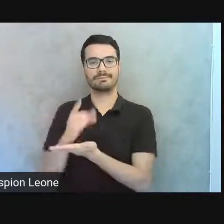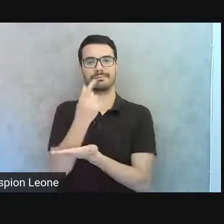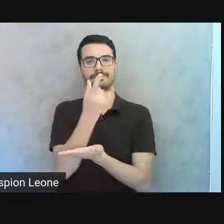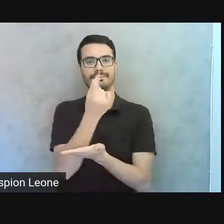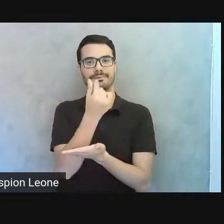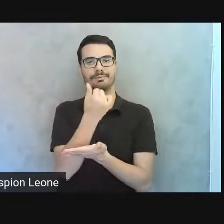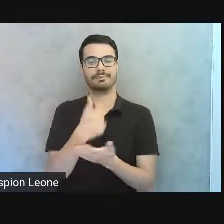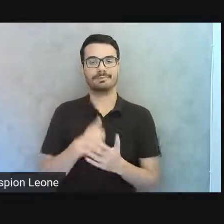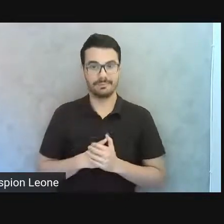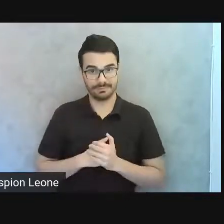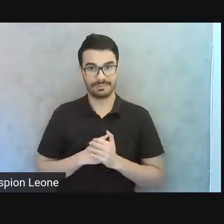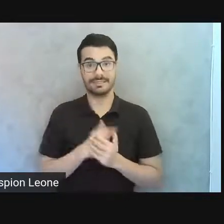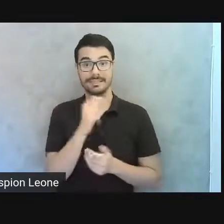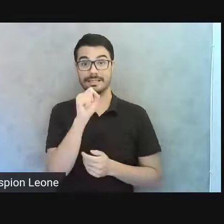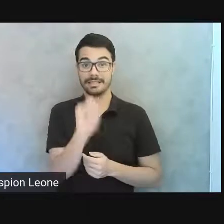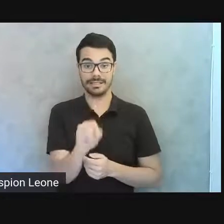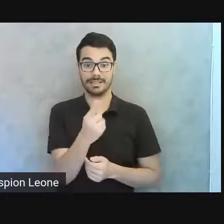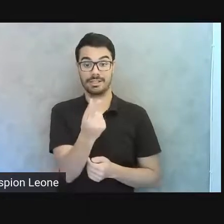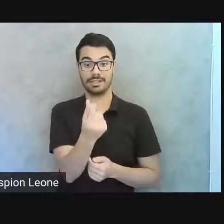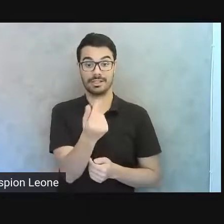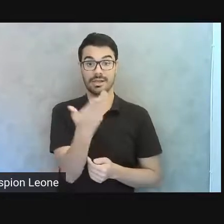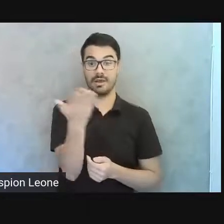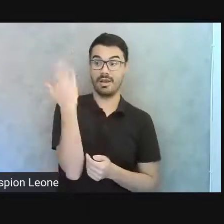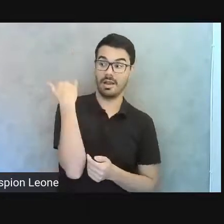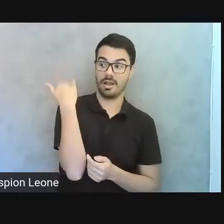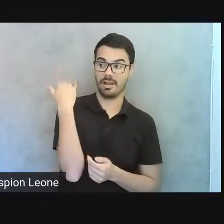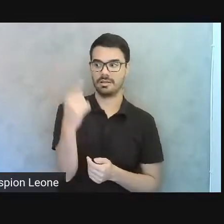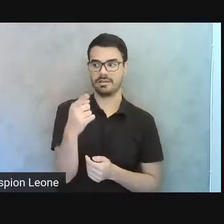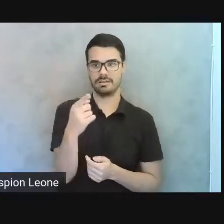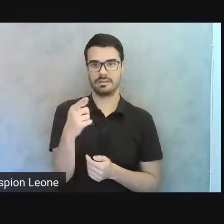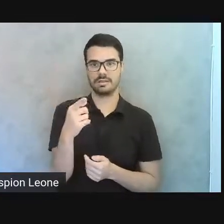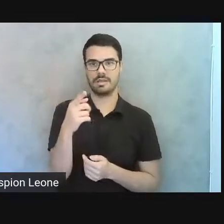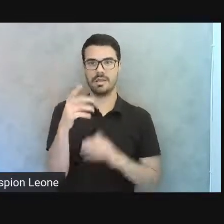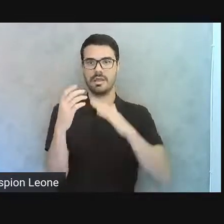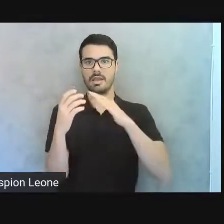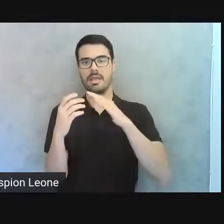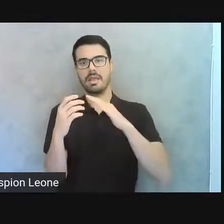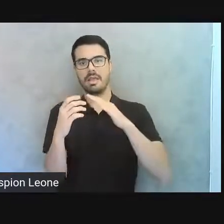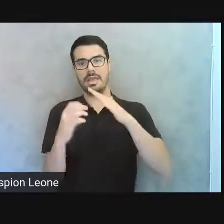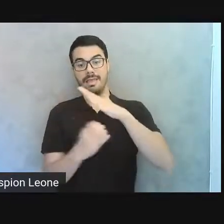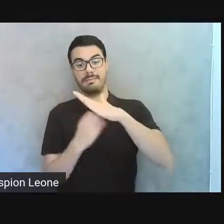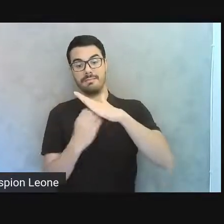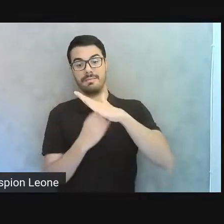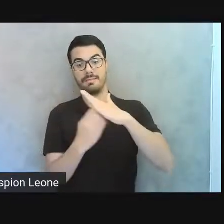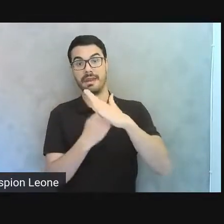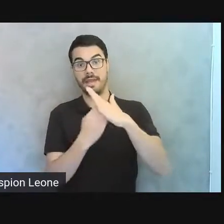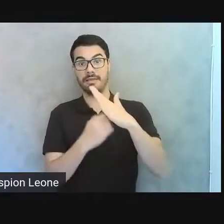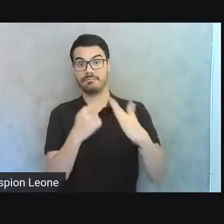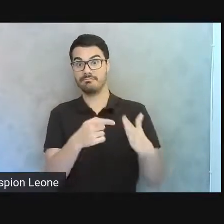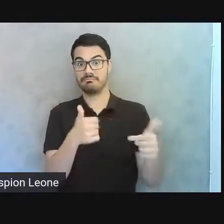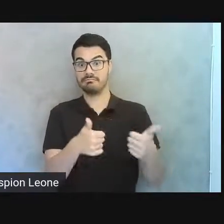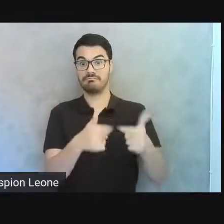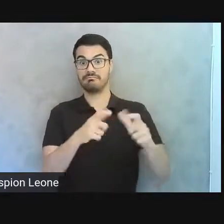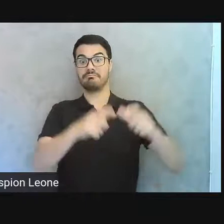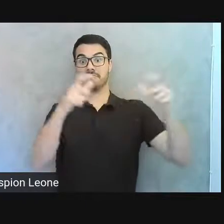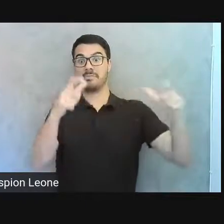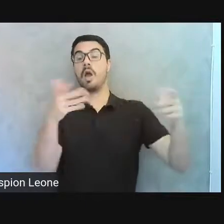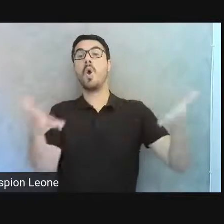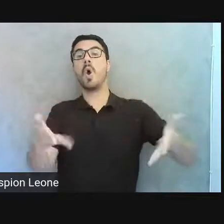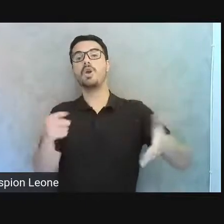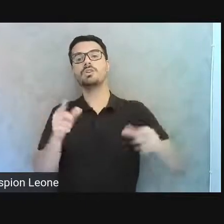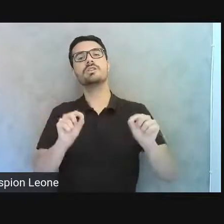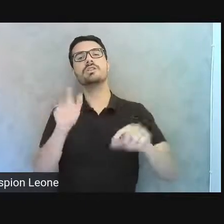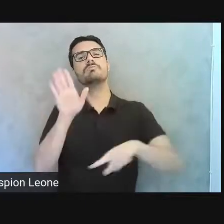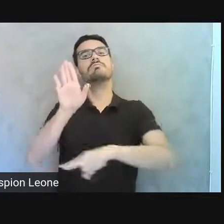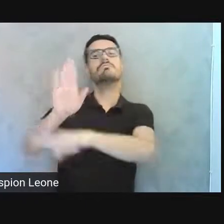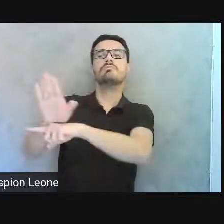dinheiro vinha antes das grandes empresas, agora eles vêm dos cofres públicos, mas